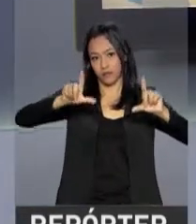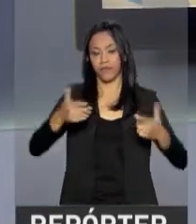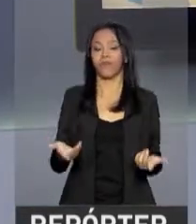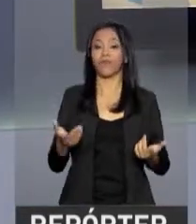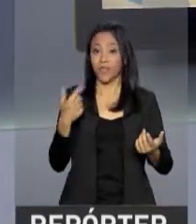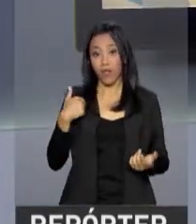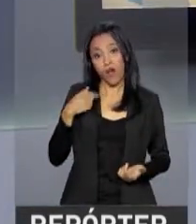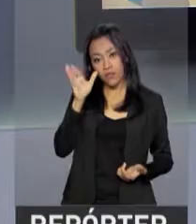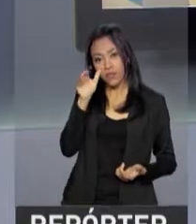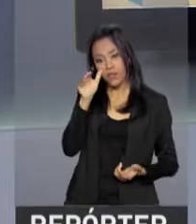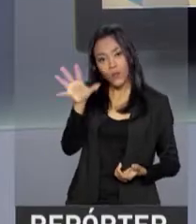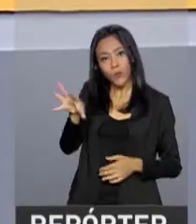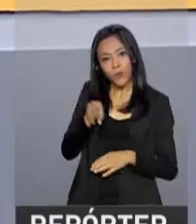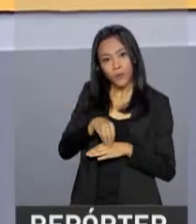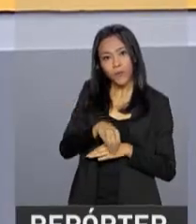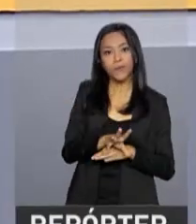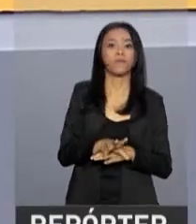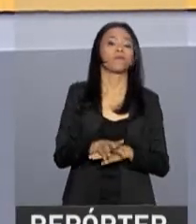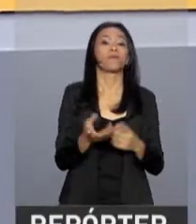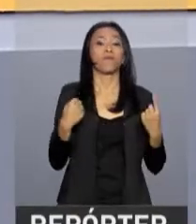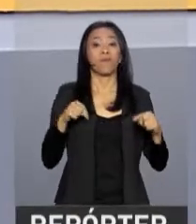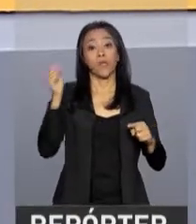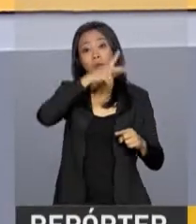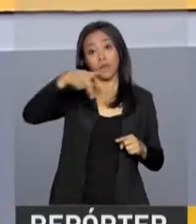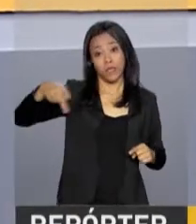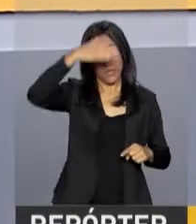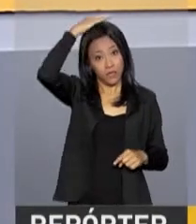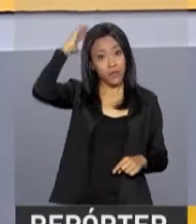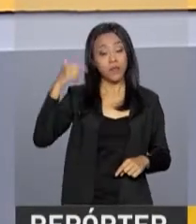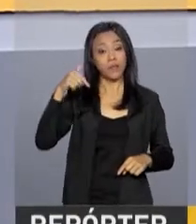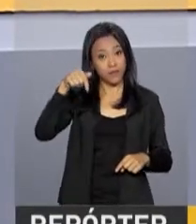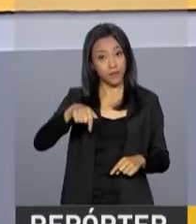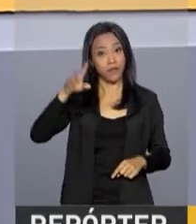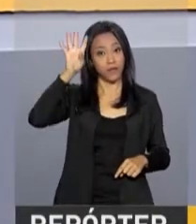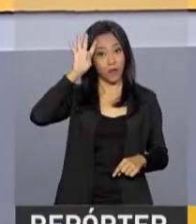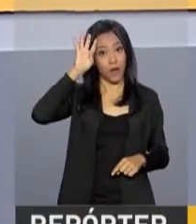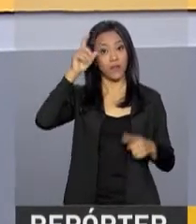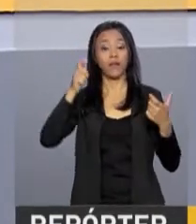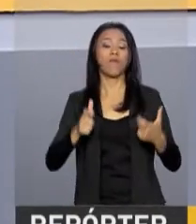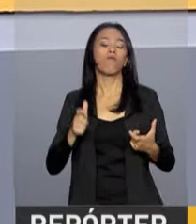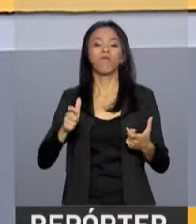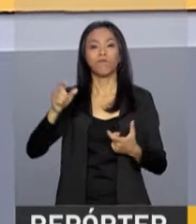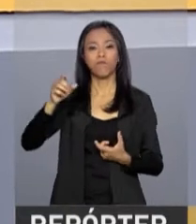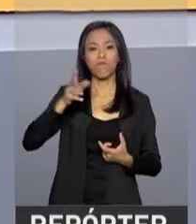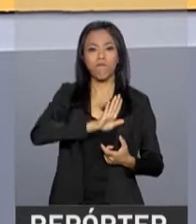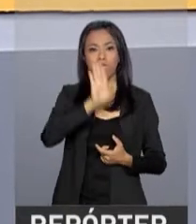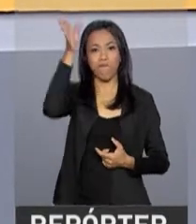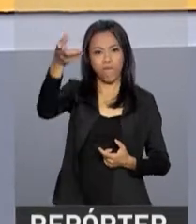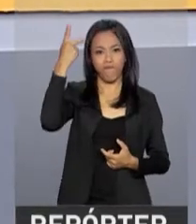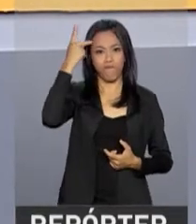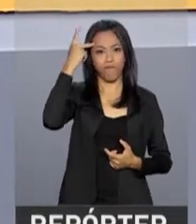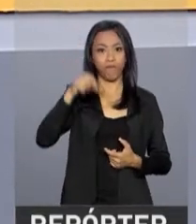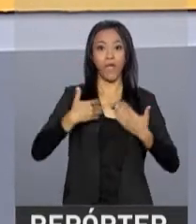segue acompanhando a agenda do presidente michel temer eo presidente michel temer participou nesta quarta feira em ribeirão preto da abertura da safra